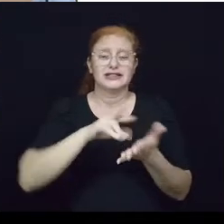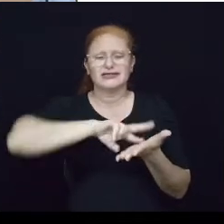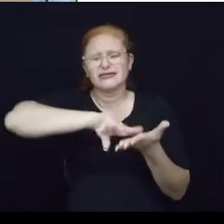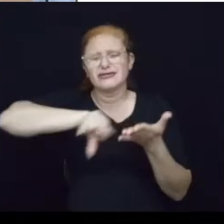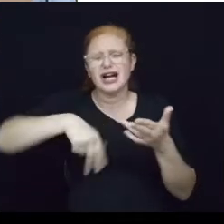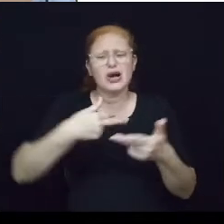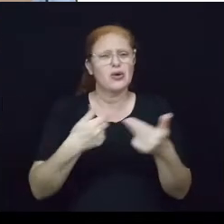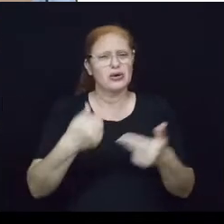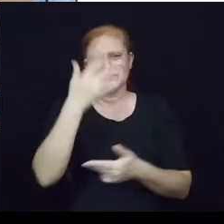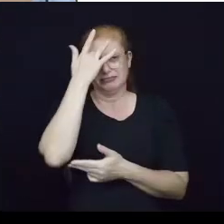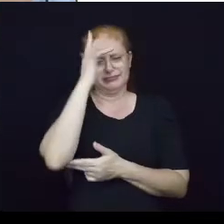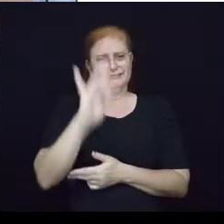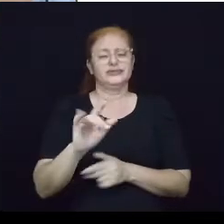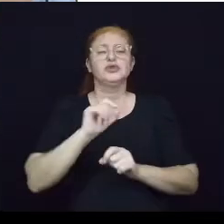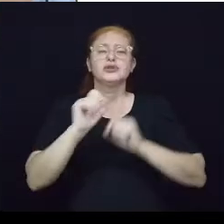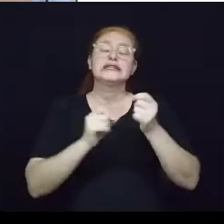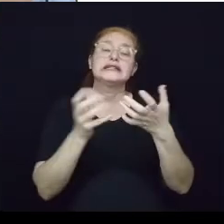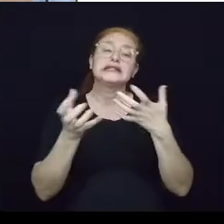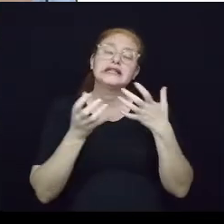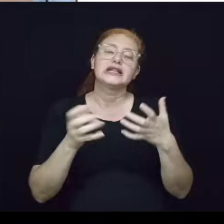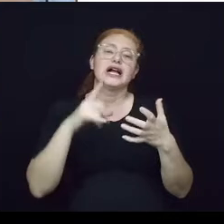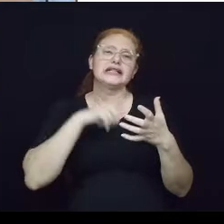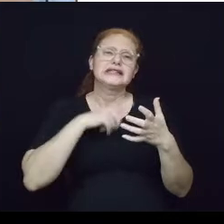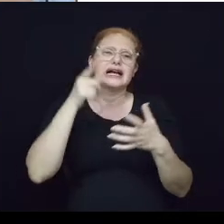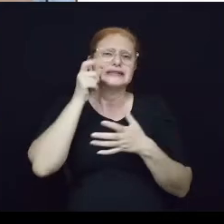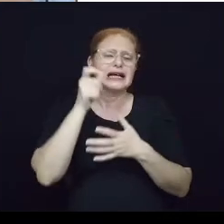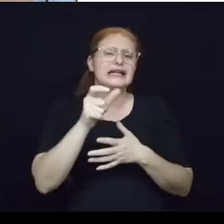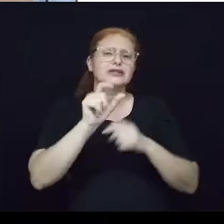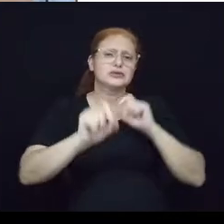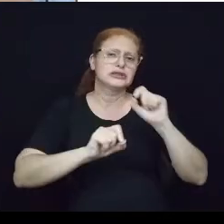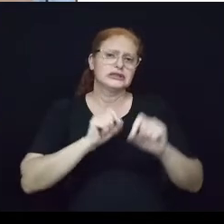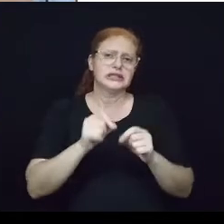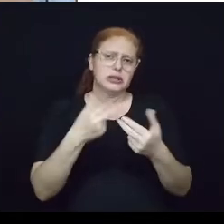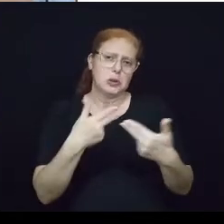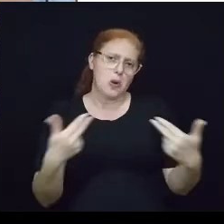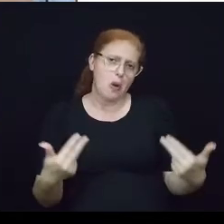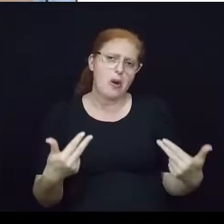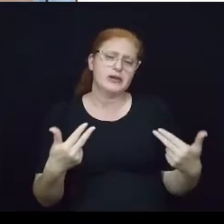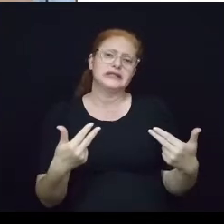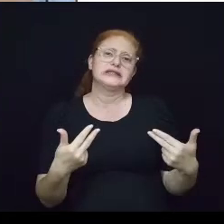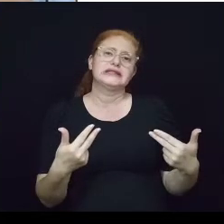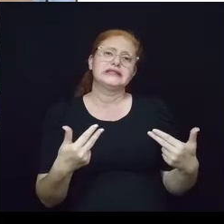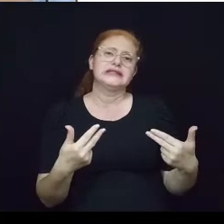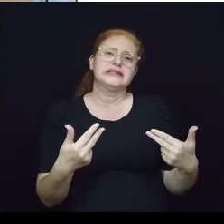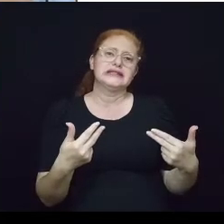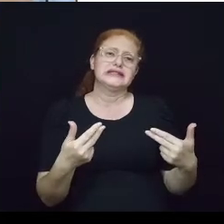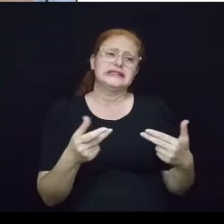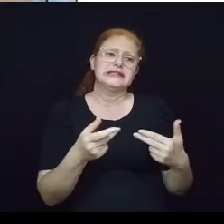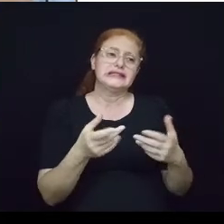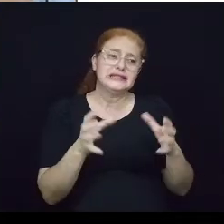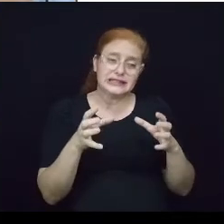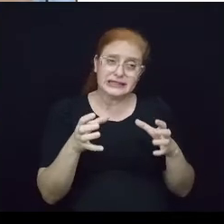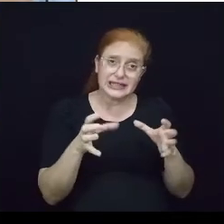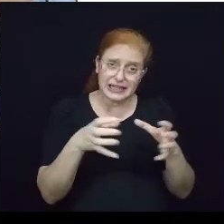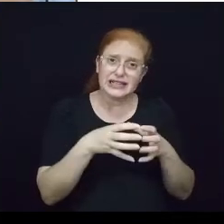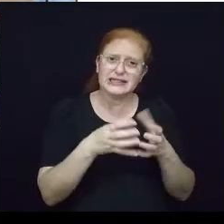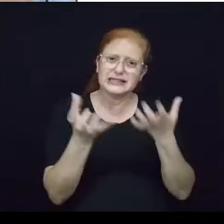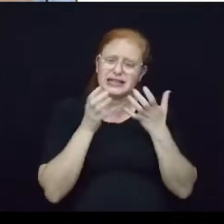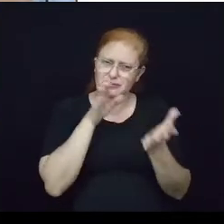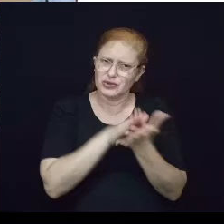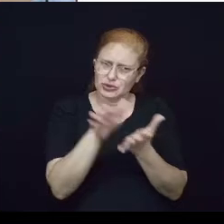E o que eles queriam? Eles têm interesse em coisas que eles próprios podem produzir, é